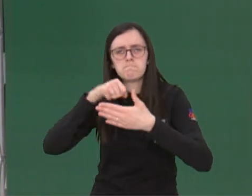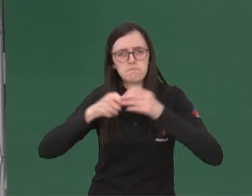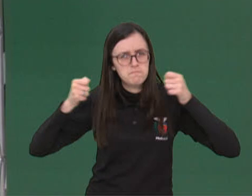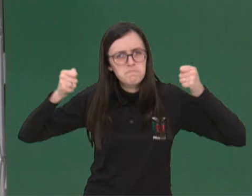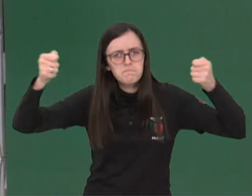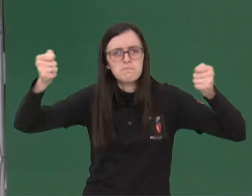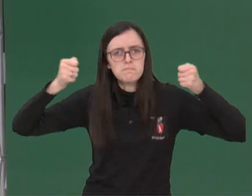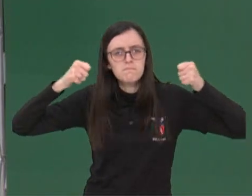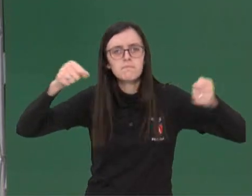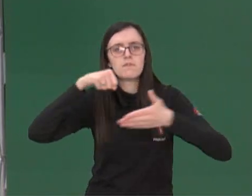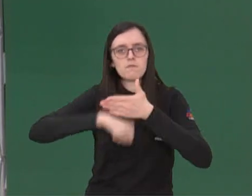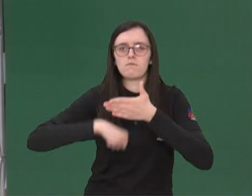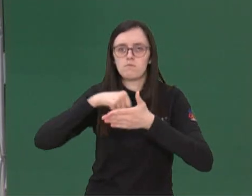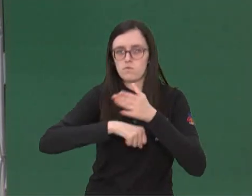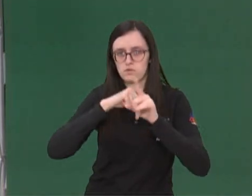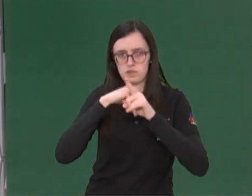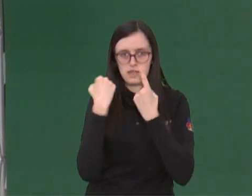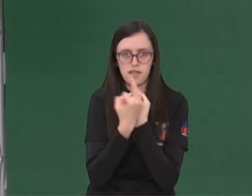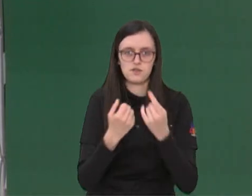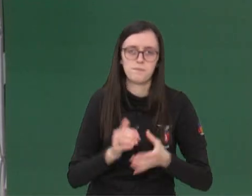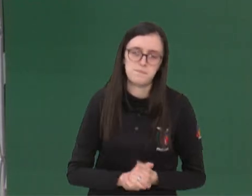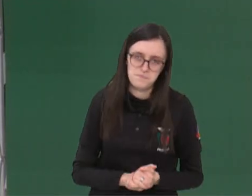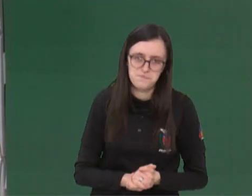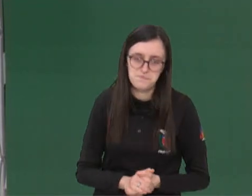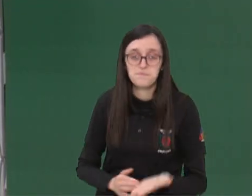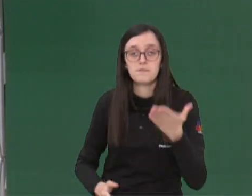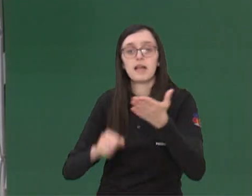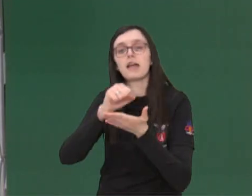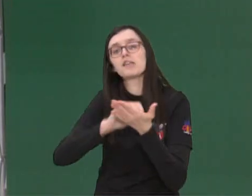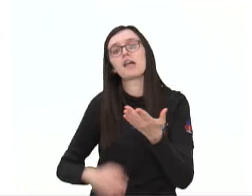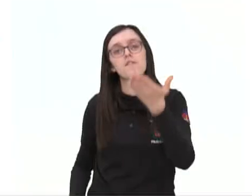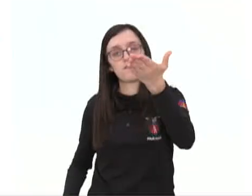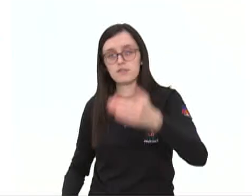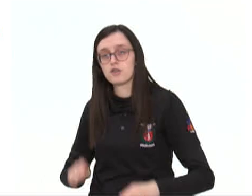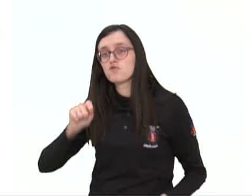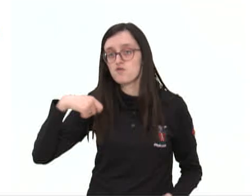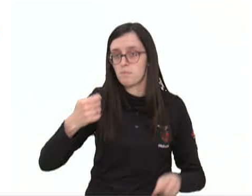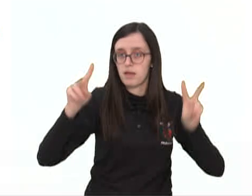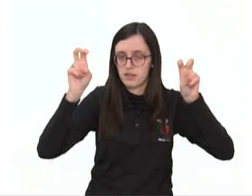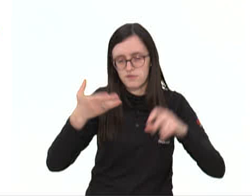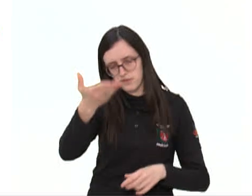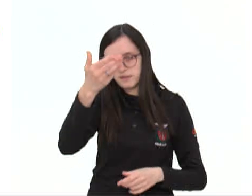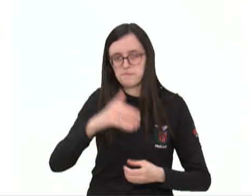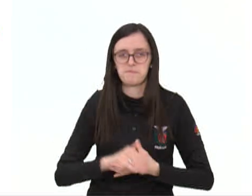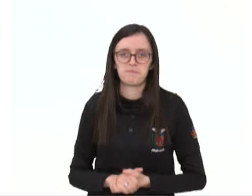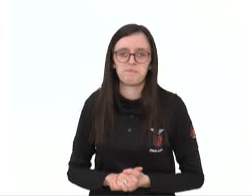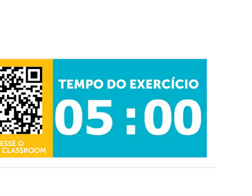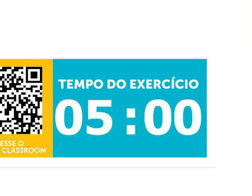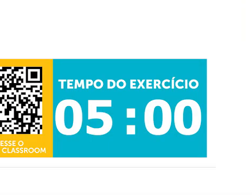são de toda uma sociedade. Tarefa para você sobre esse assunto, vai lá.